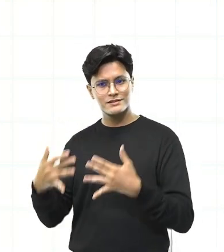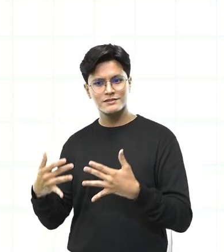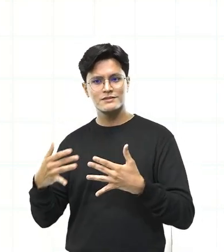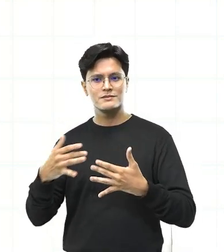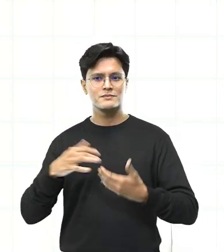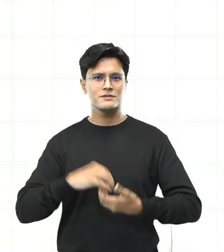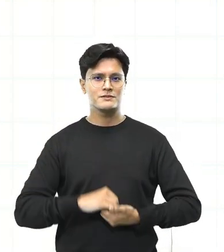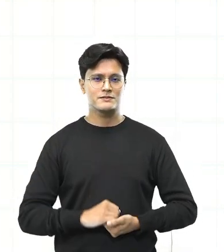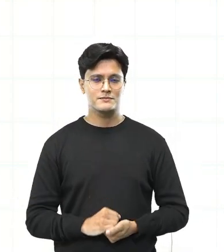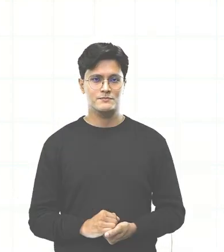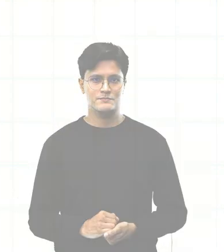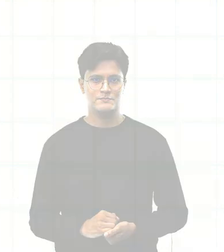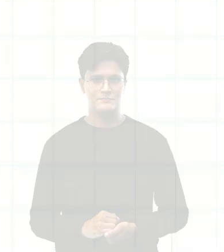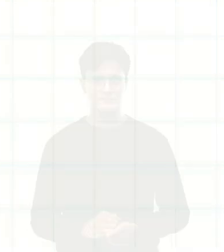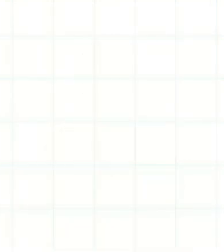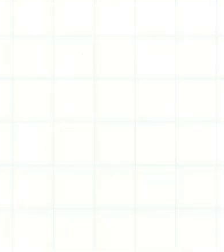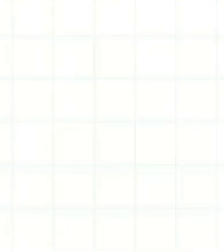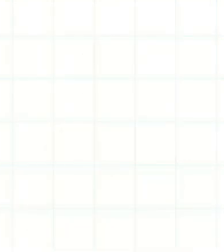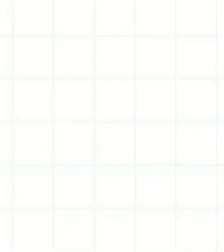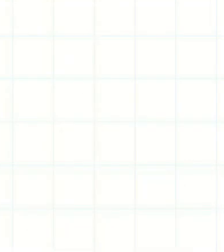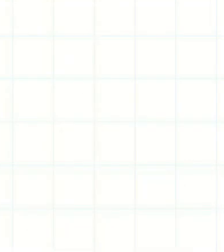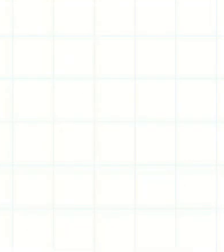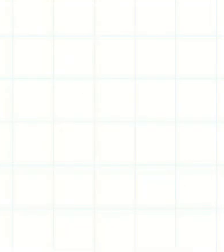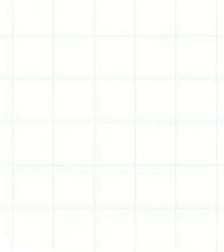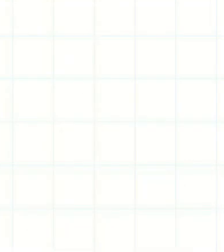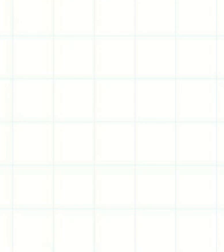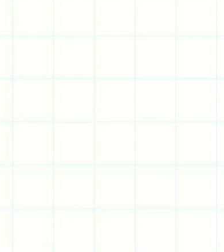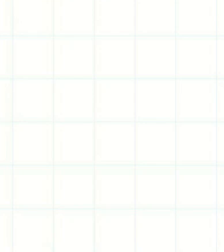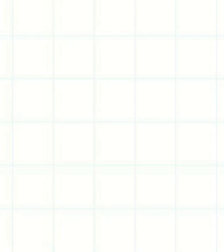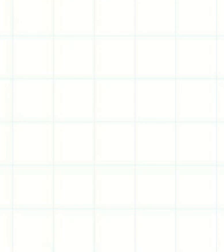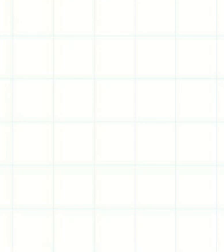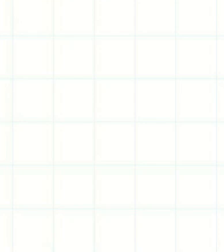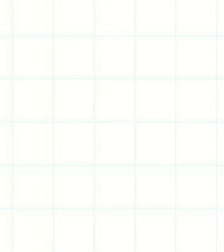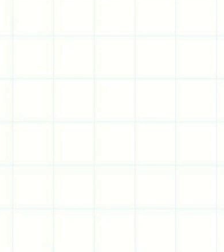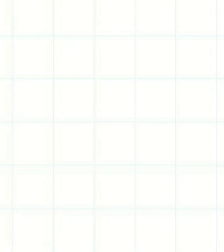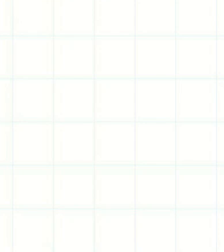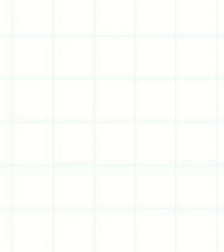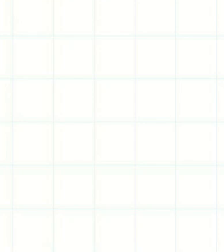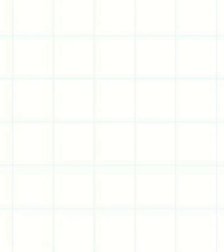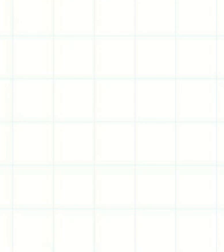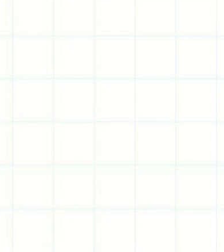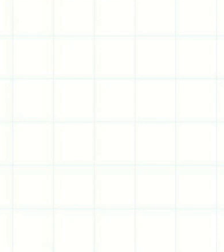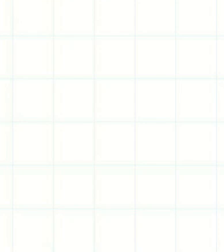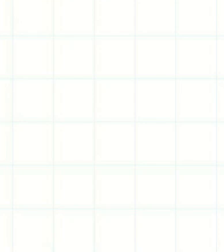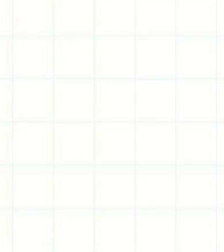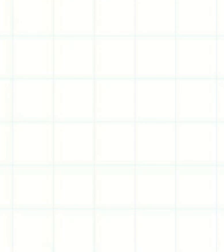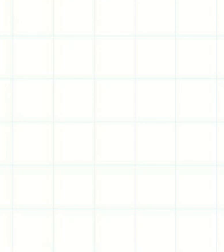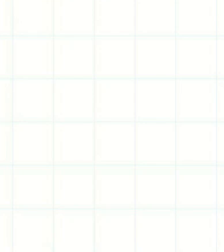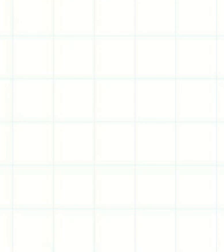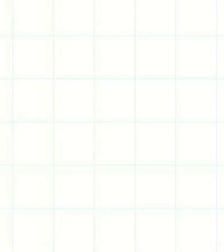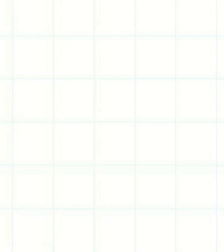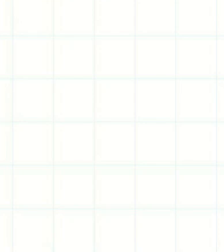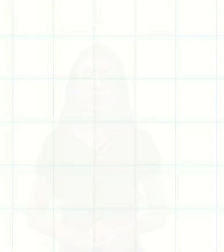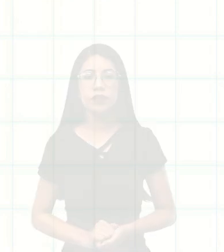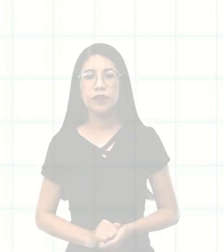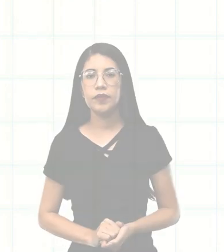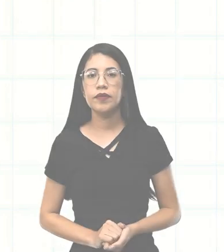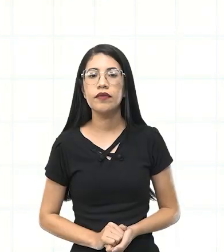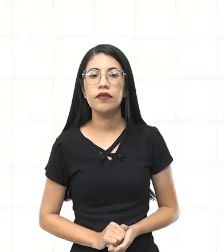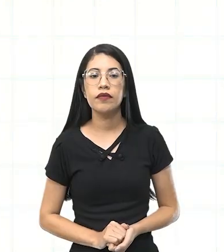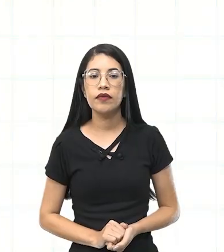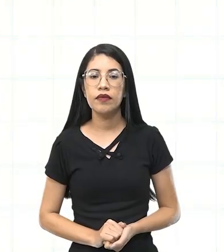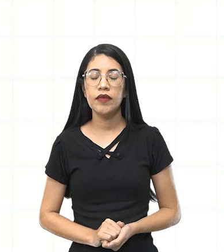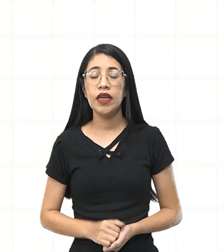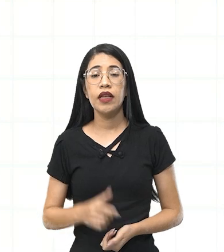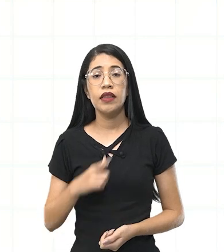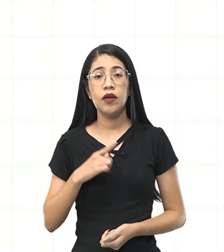nosso fotógrafo, não é isso? Ele é o nosso fotógrafo? É ele mesmo, nosso fotógrafo, tá? Então, ele trouxe na